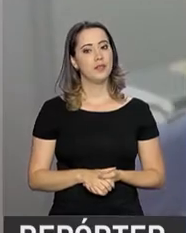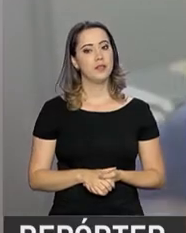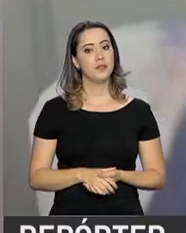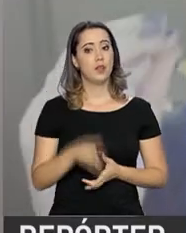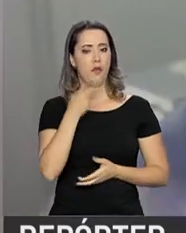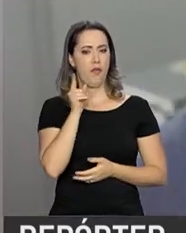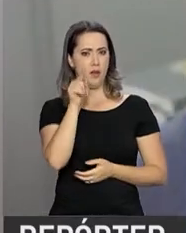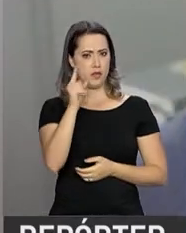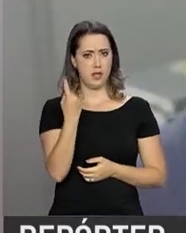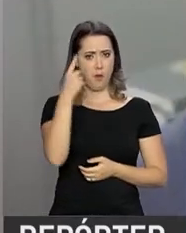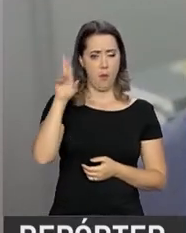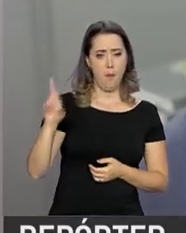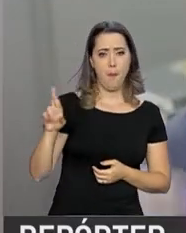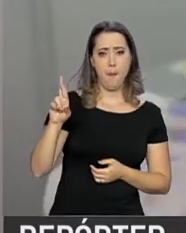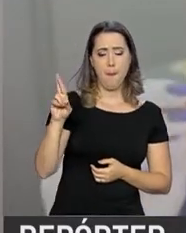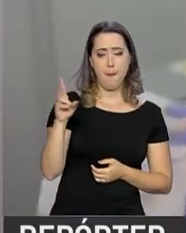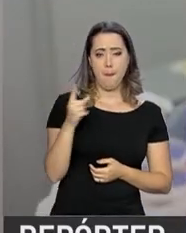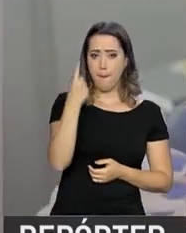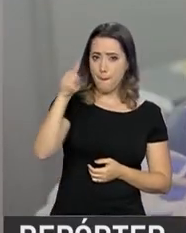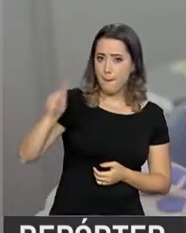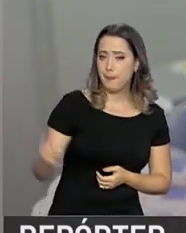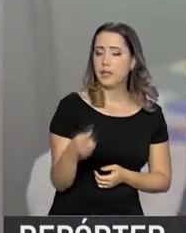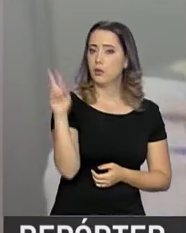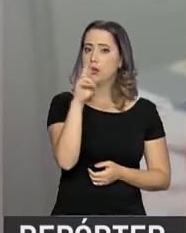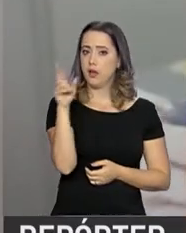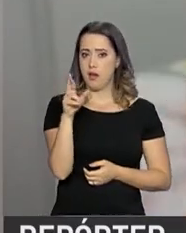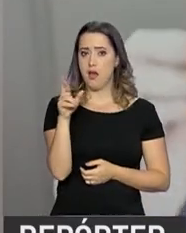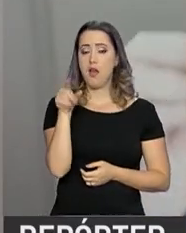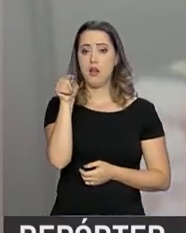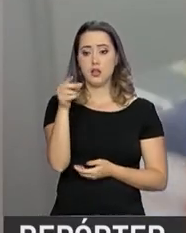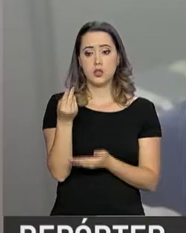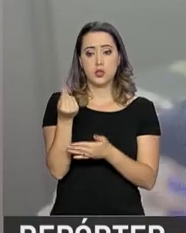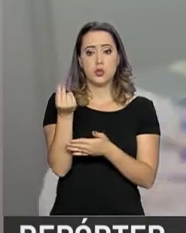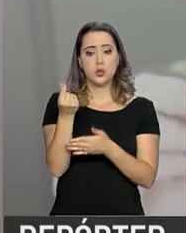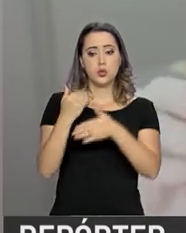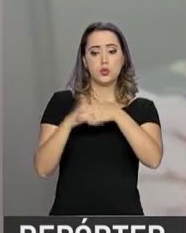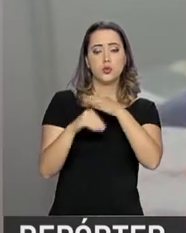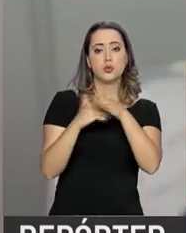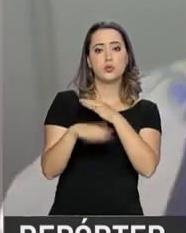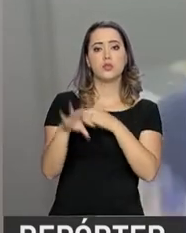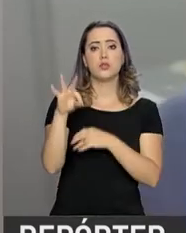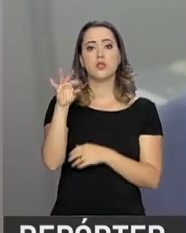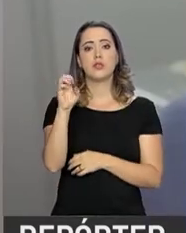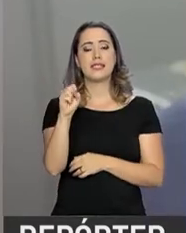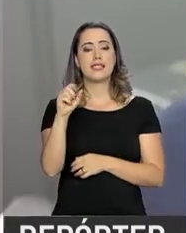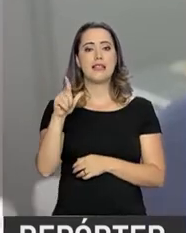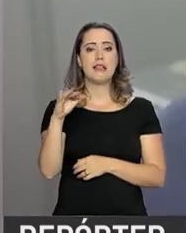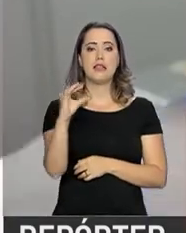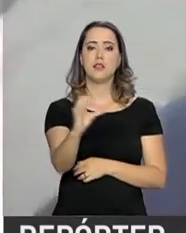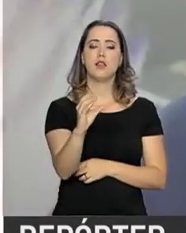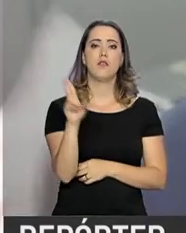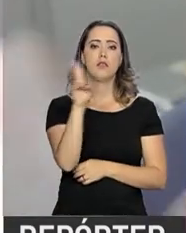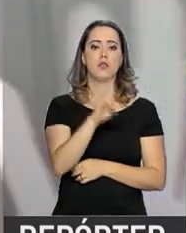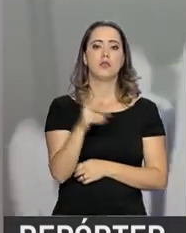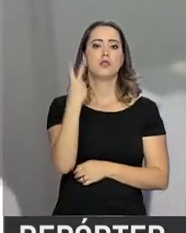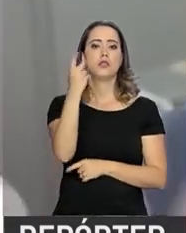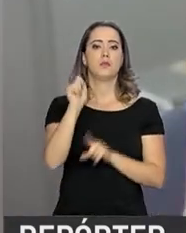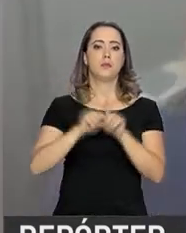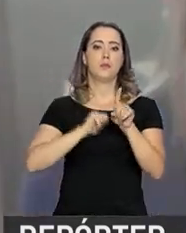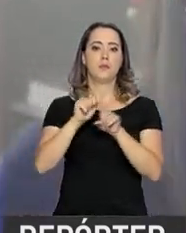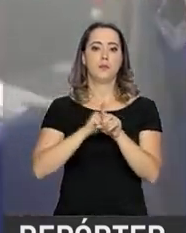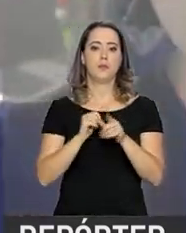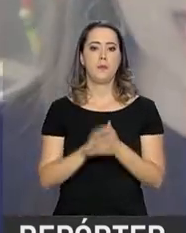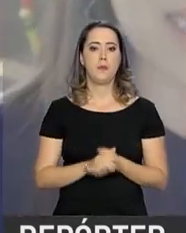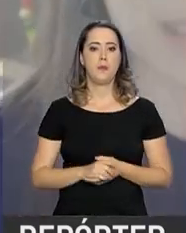Digamos que você tem R$1.000 e você quer saber se vale a pena deixar esses R$1.000 no Tesouro Selic, sendo que você vai usar daqui a 2 meses, por